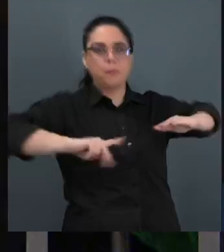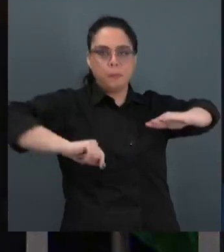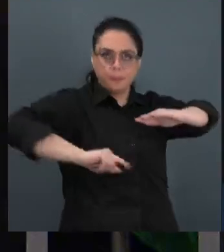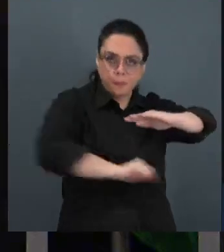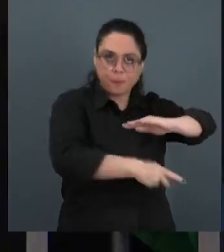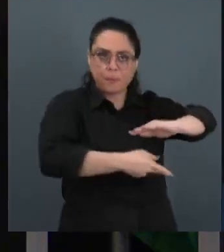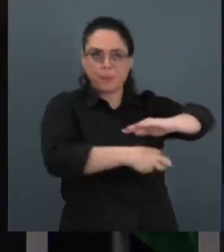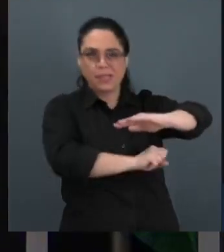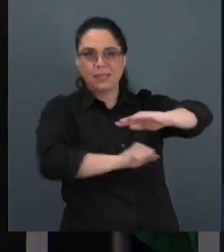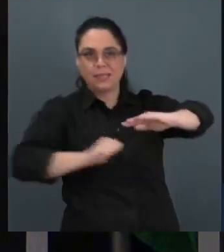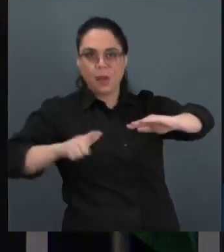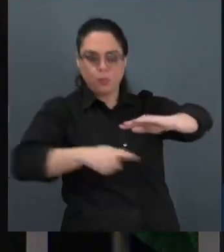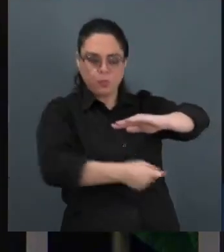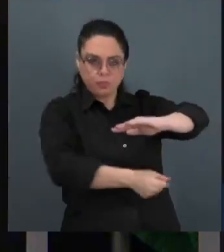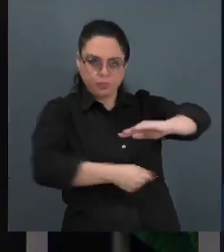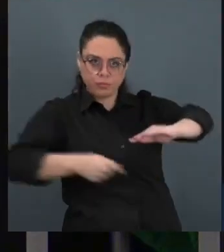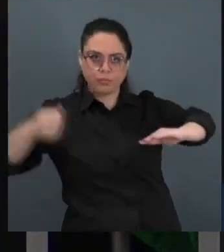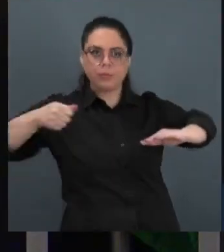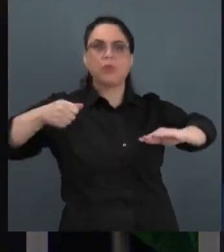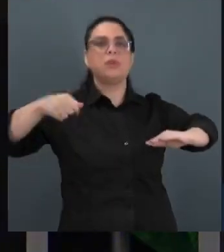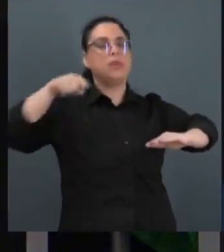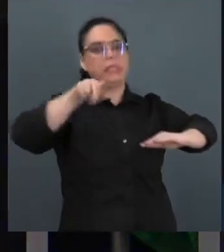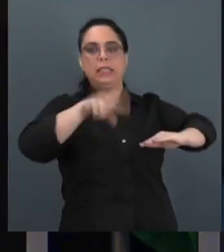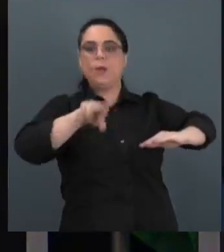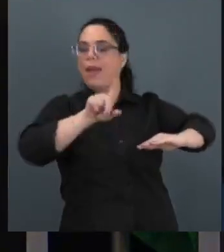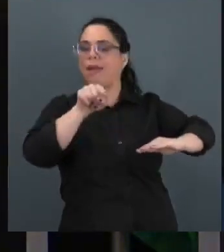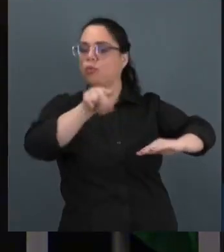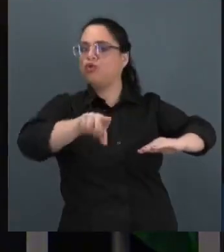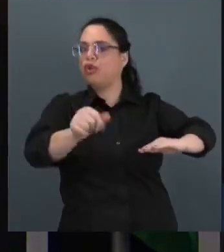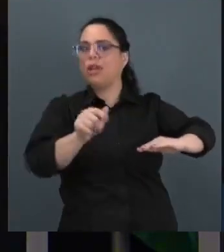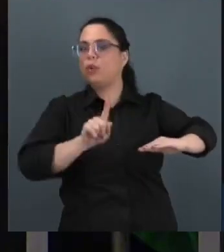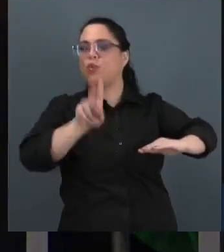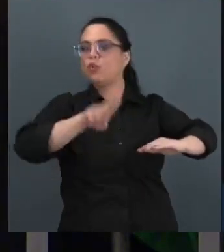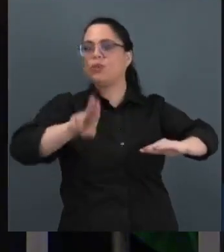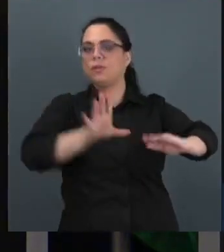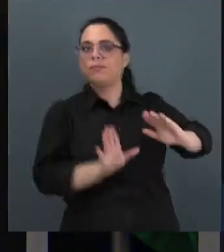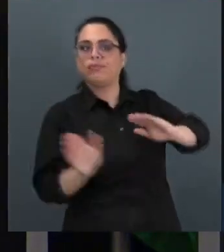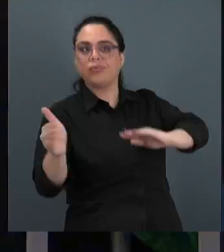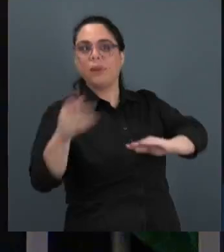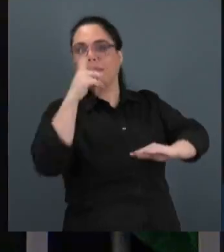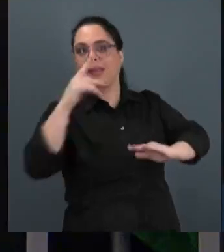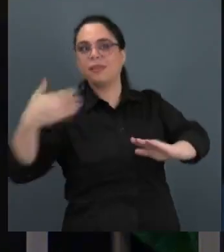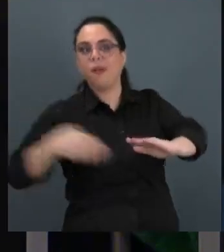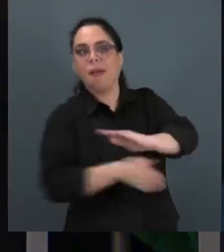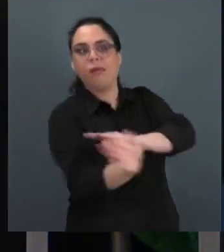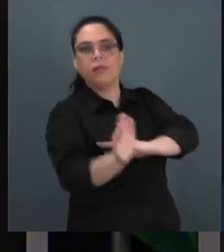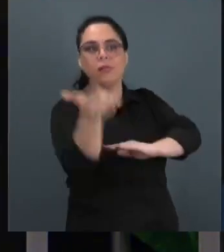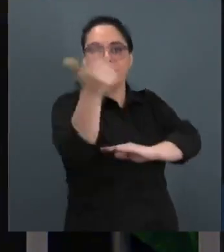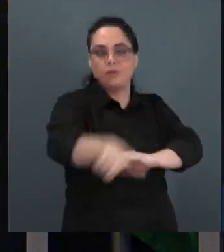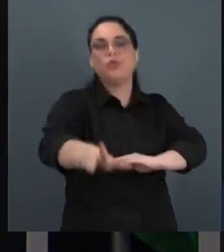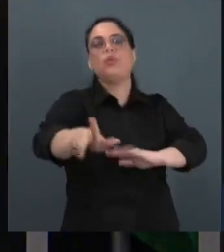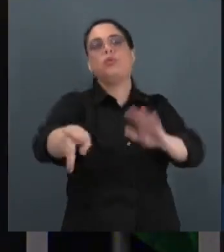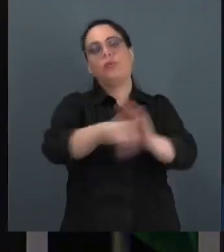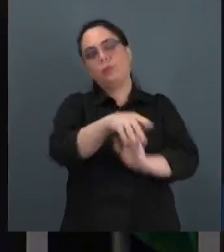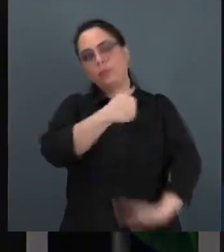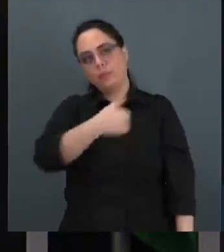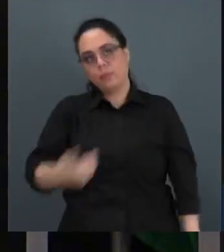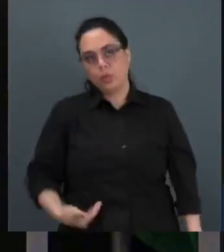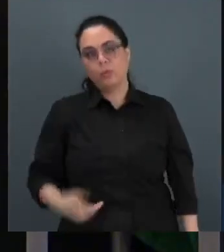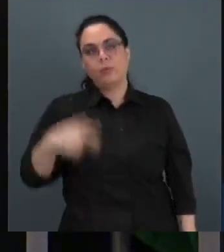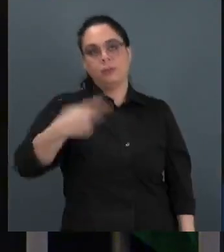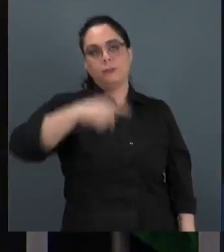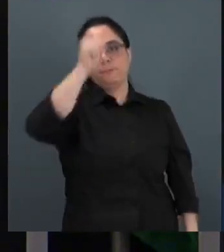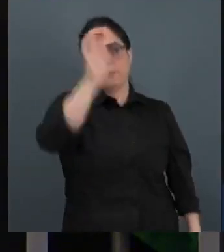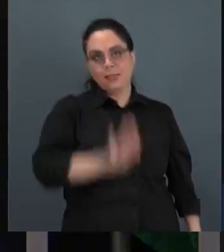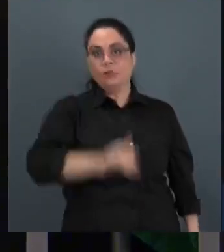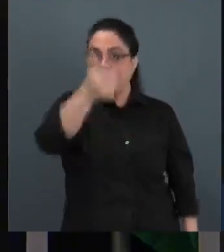não serve para essa destinação, com mais um drible que é dado dentro das contas públicas brasileiras. Mais